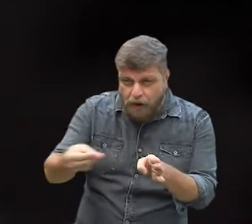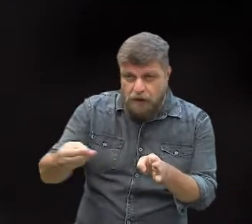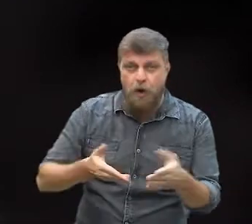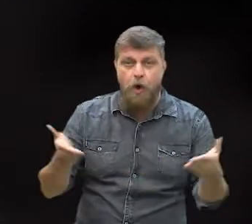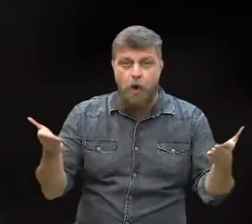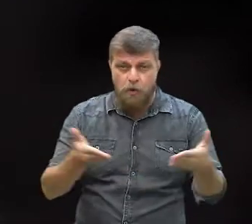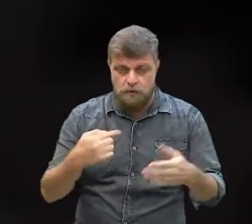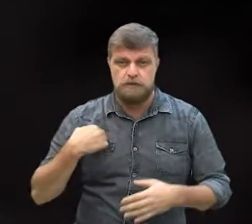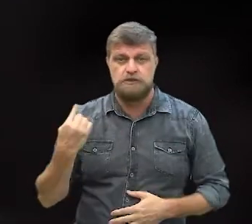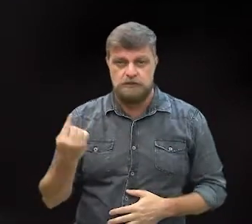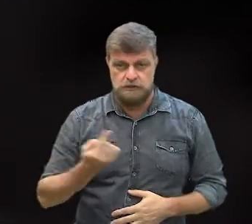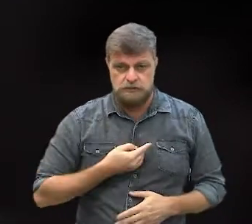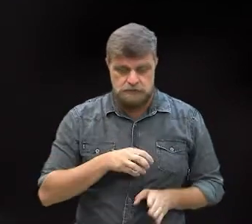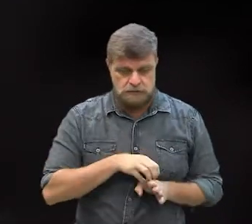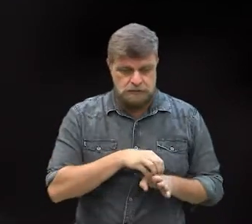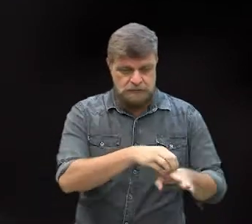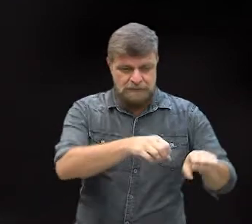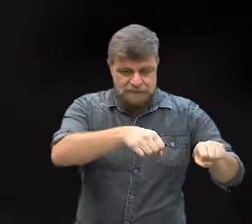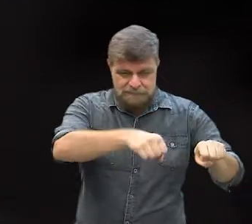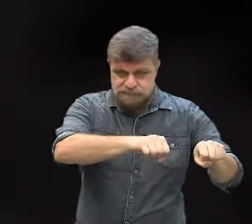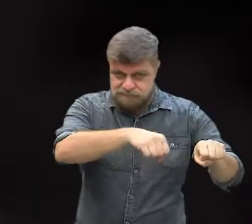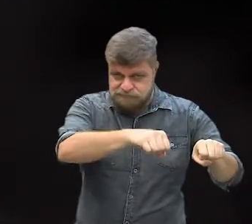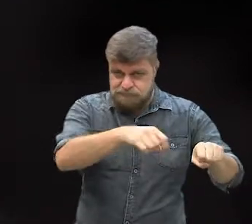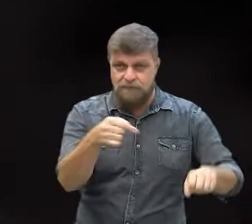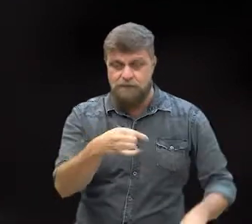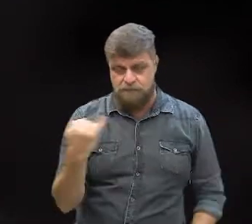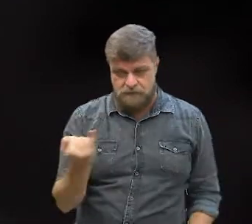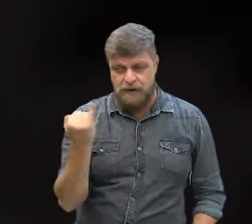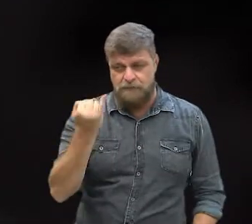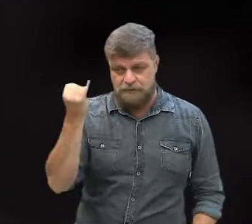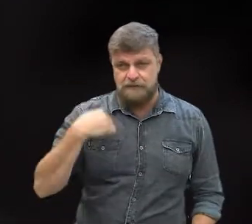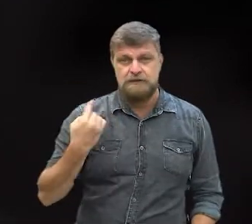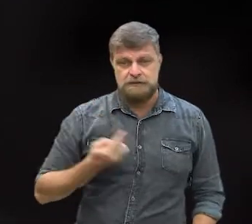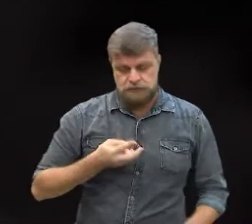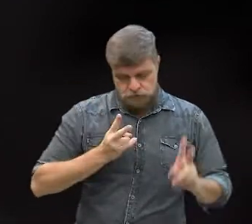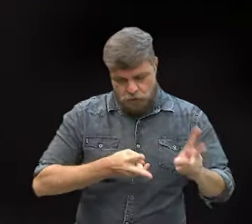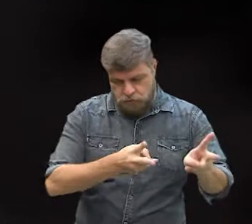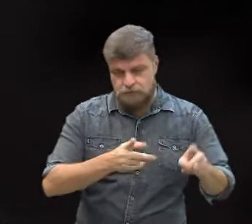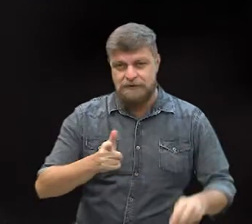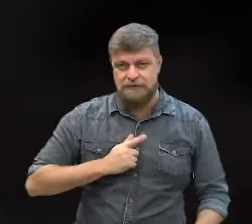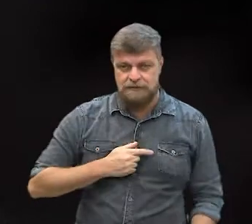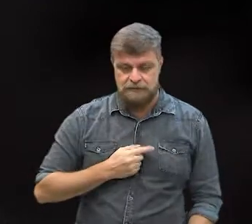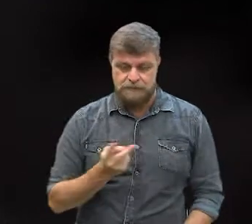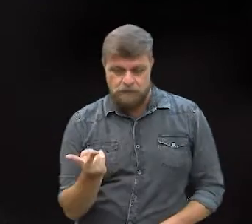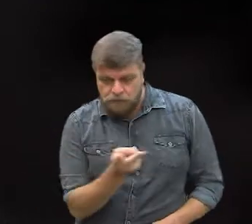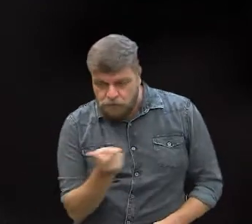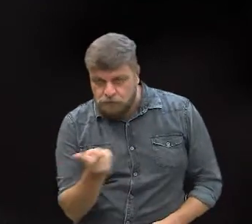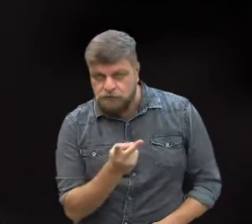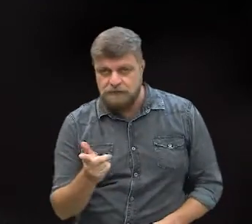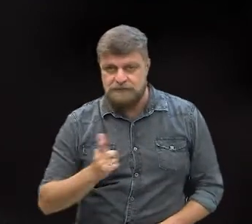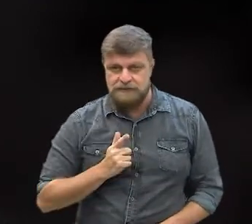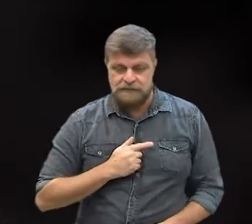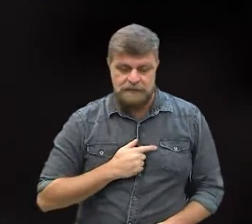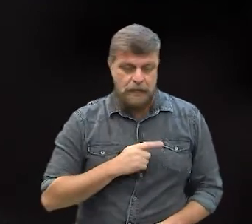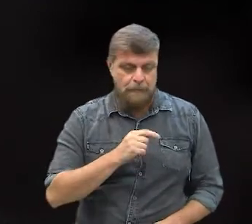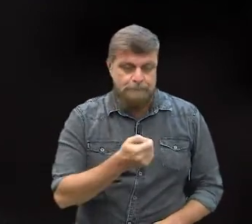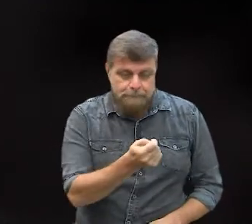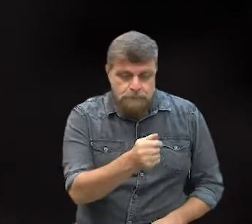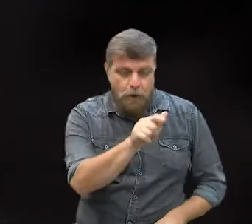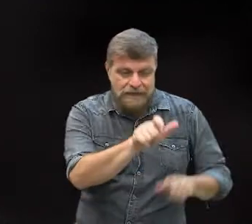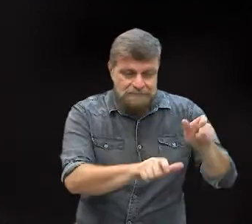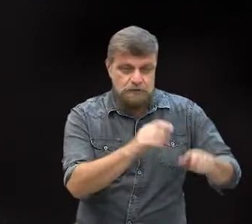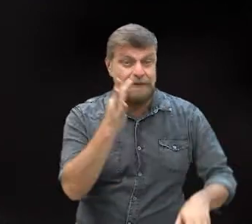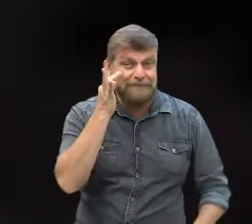está no delivery? Hoje a gente permaneceu. O delivery ele foi super importante para a gente, que a gente acabou mantendo, né? Então agora a gente volta a atender com uma capacidade